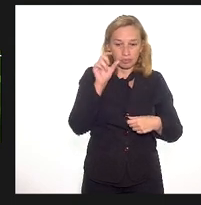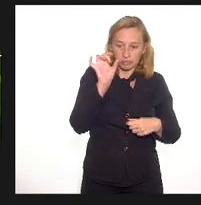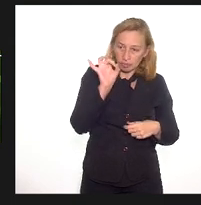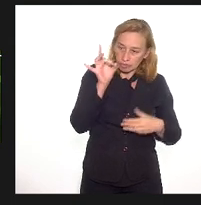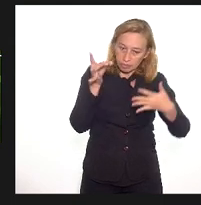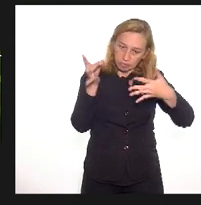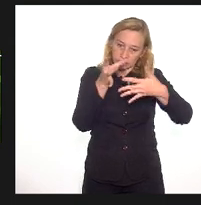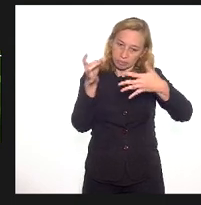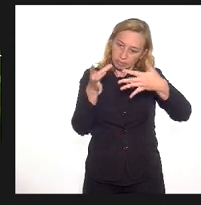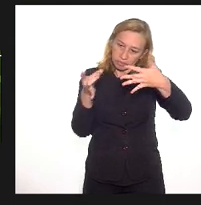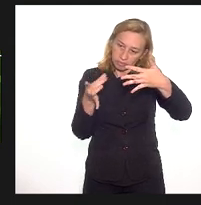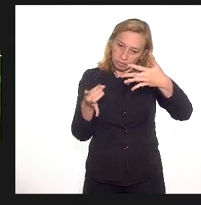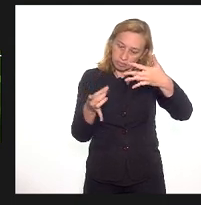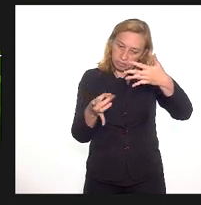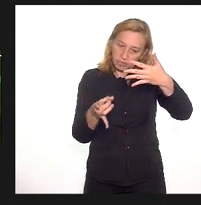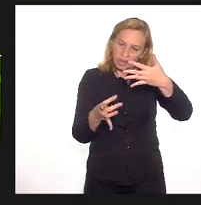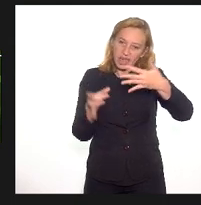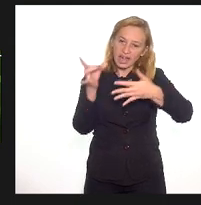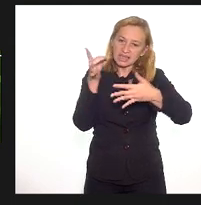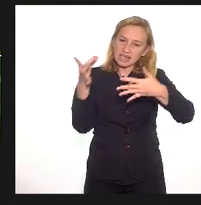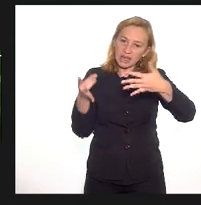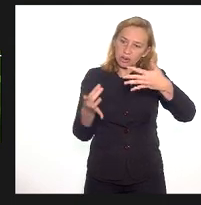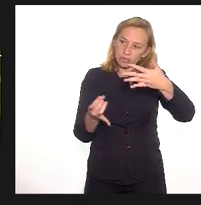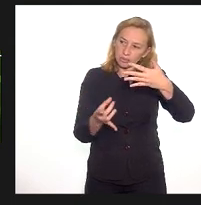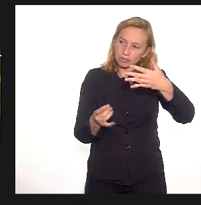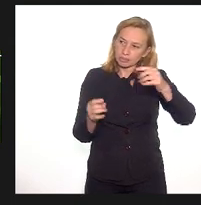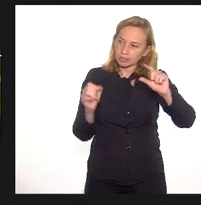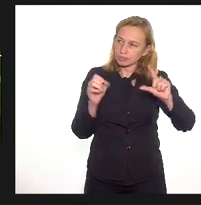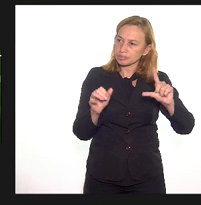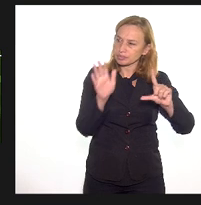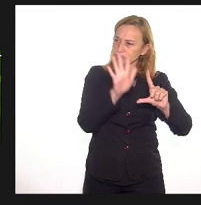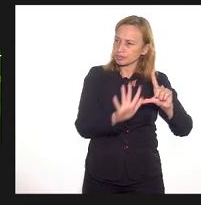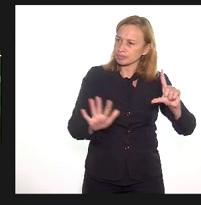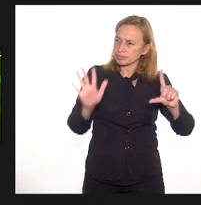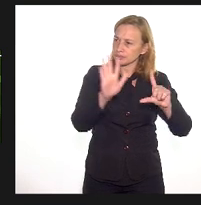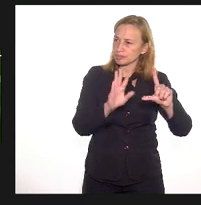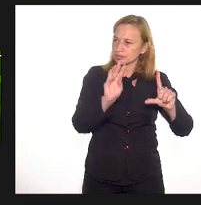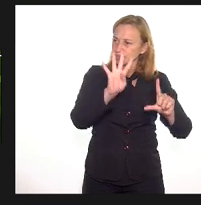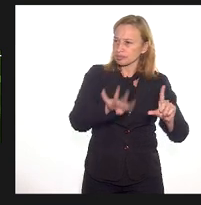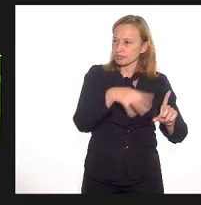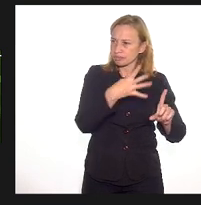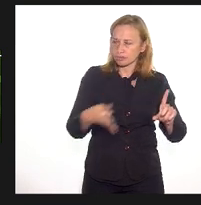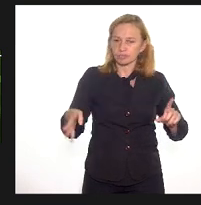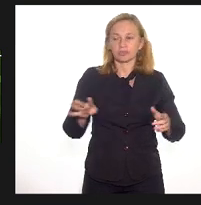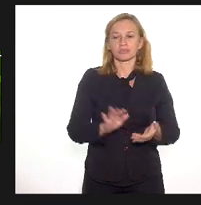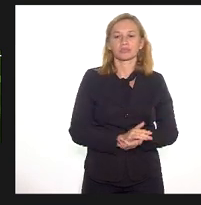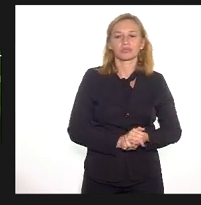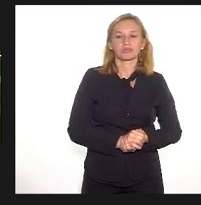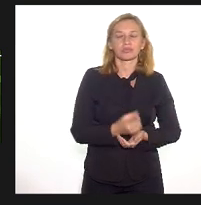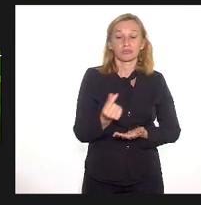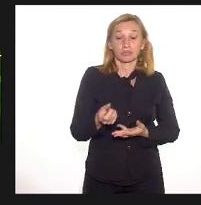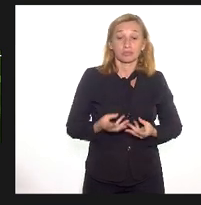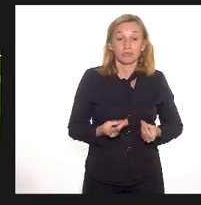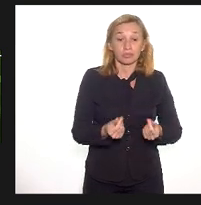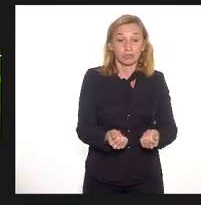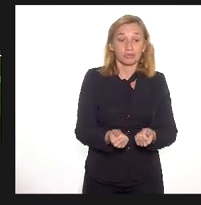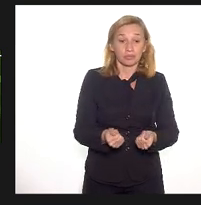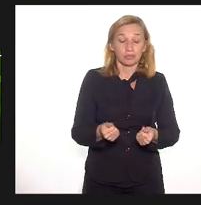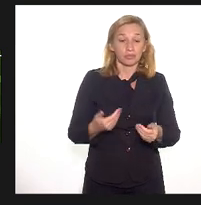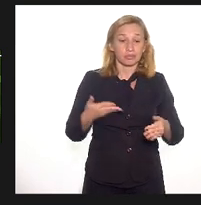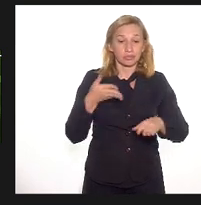planilhas Excel para abrir novas planilhas que têm as diversas derivações dos gastos até atingir ao